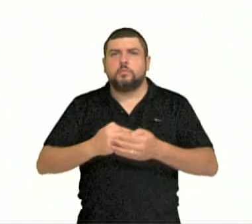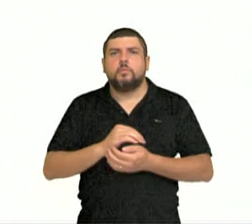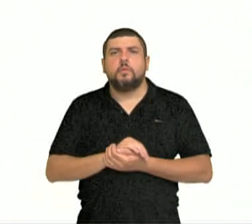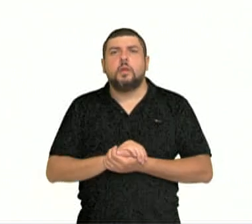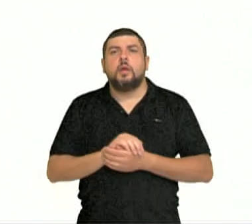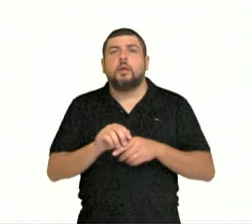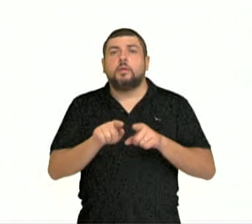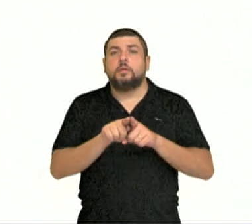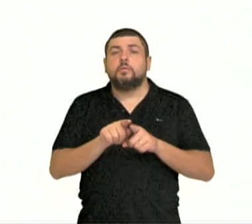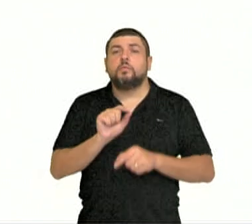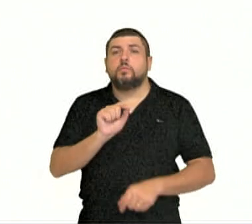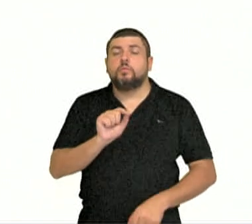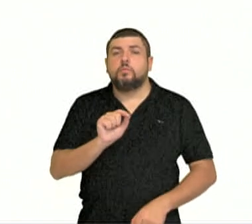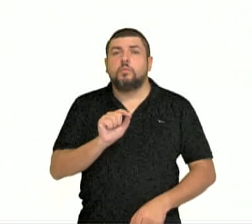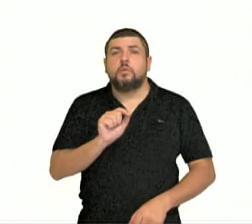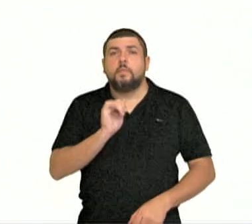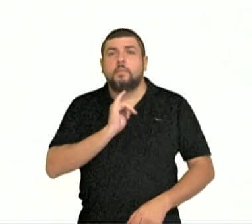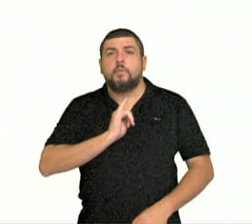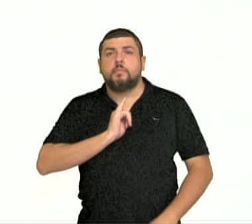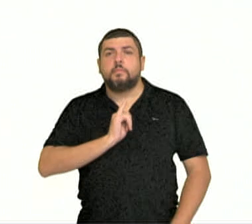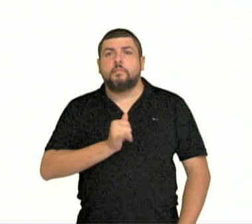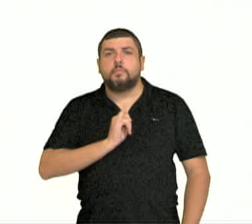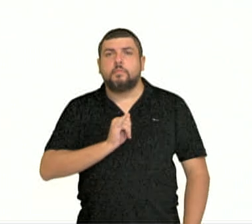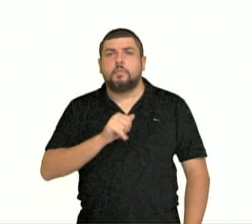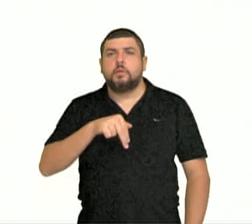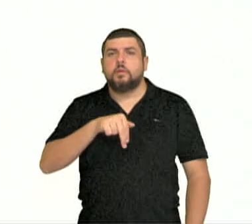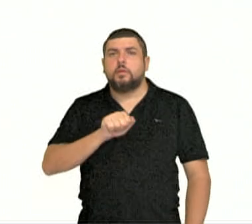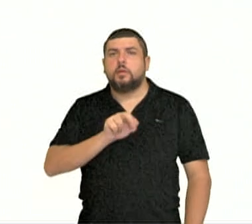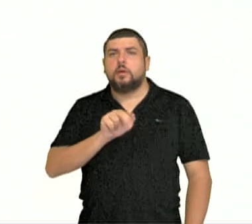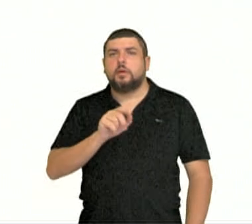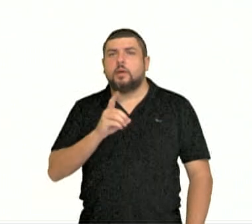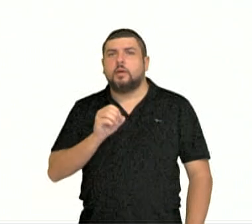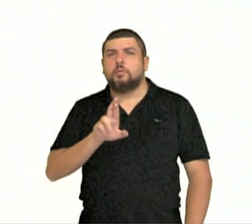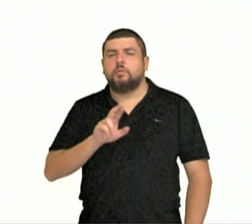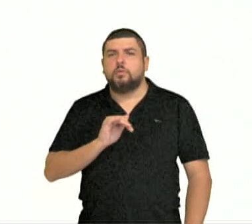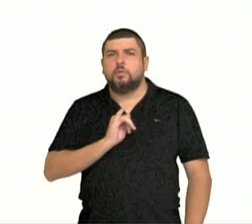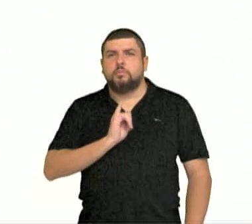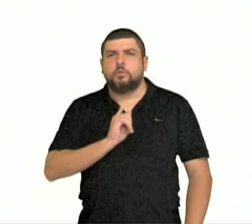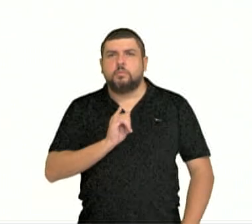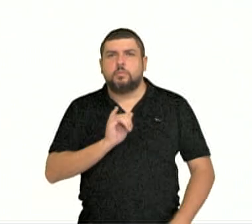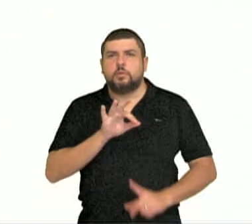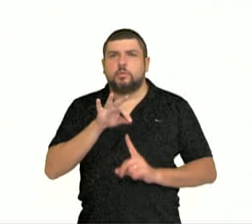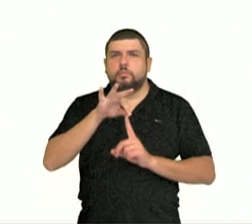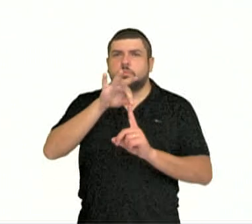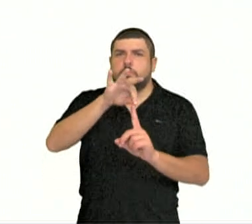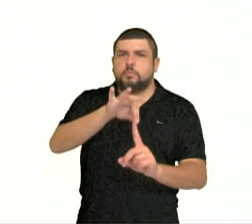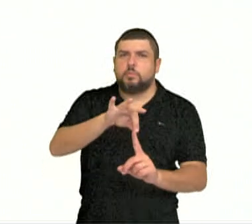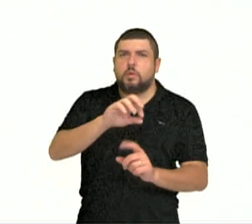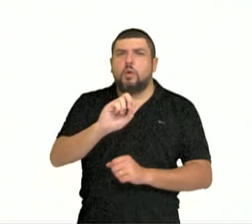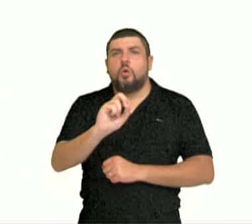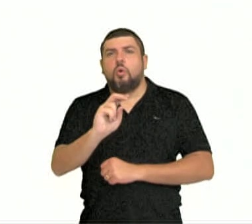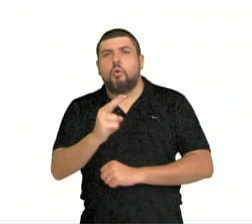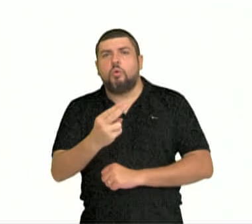contada sempre por um narrador. Pode ser ele em primeira pessoa ou em terceira pessoa, beleza?